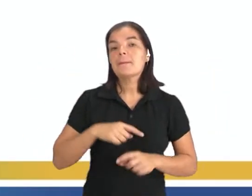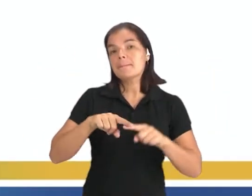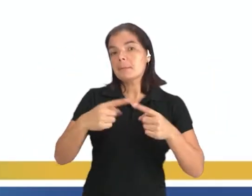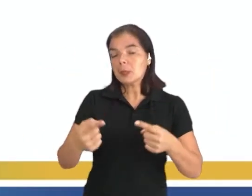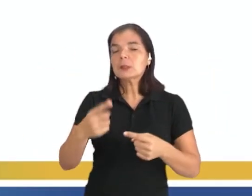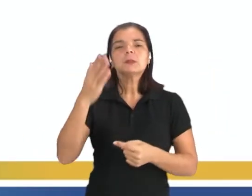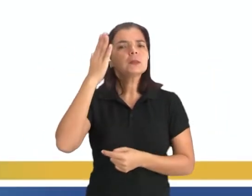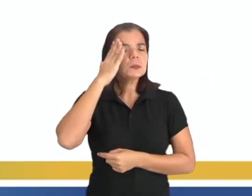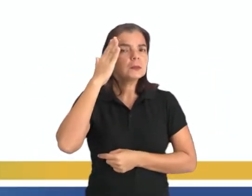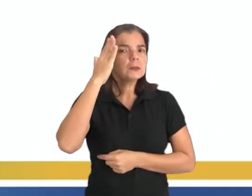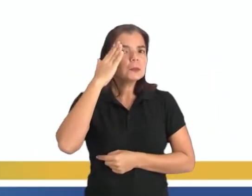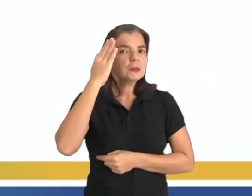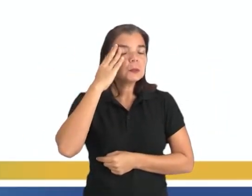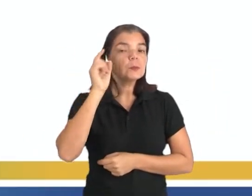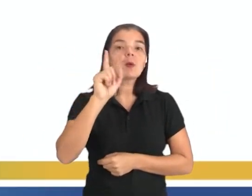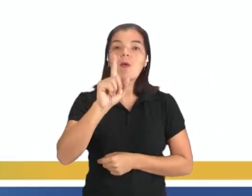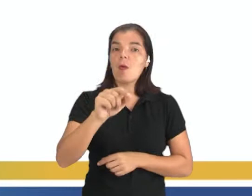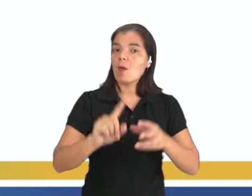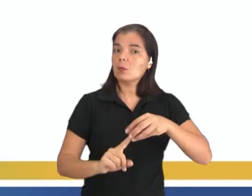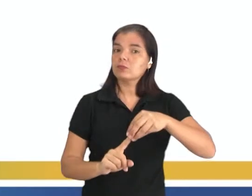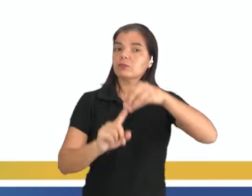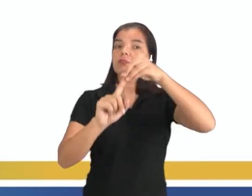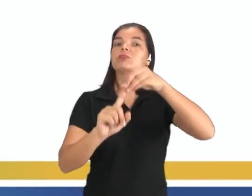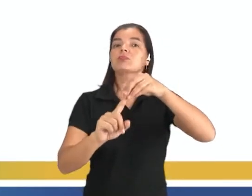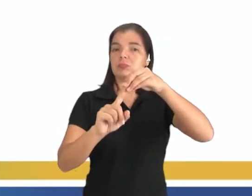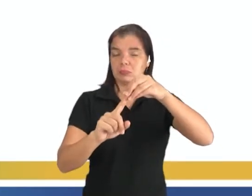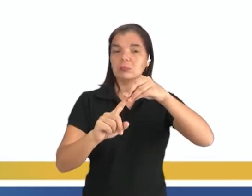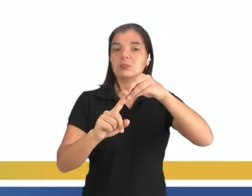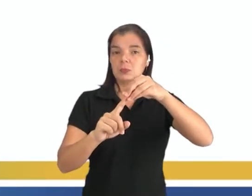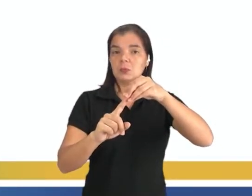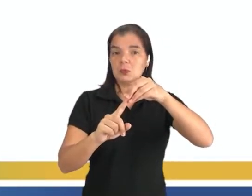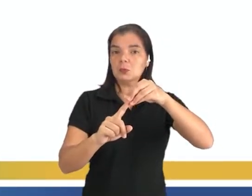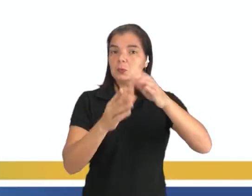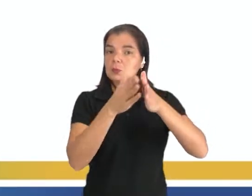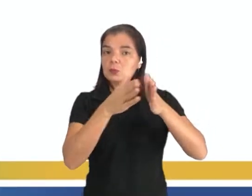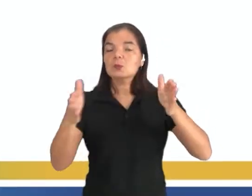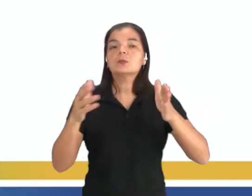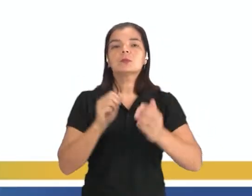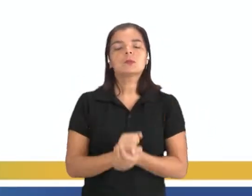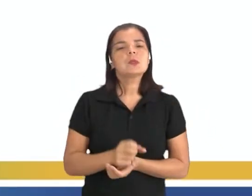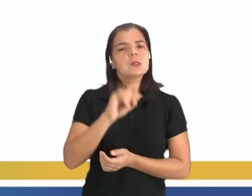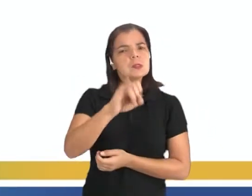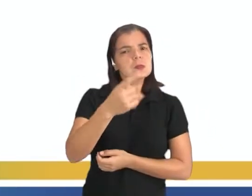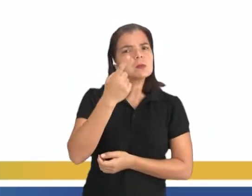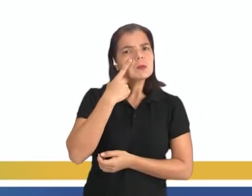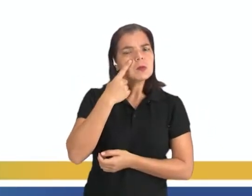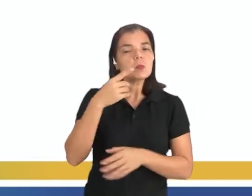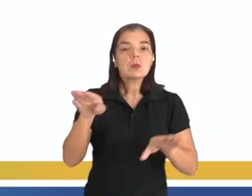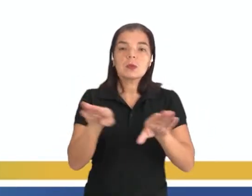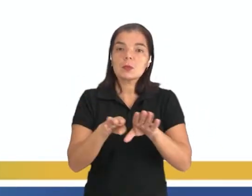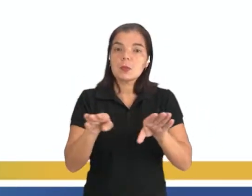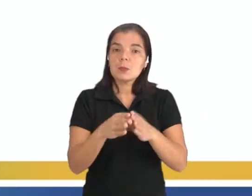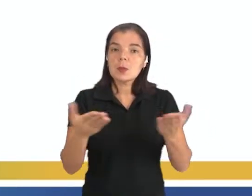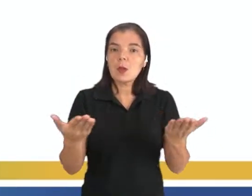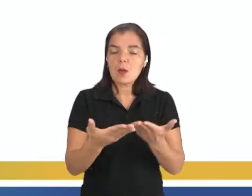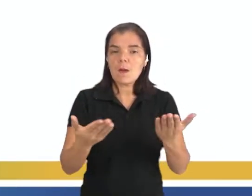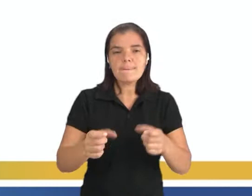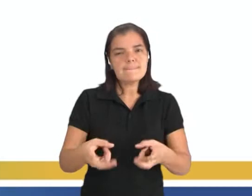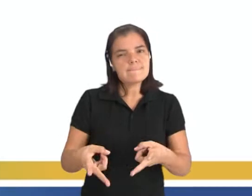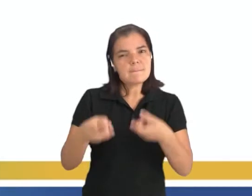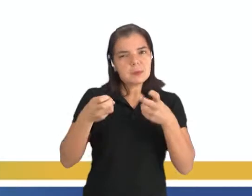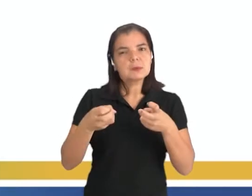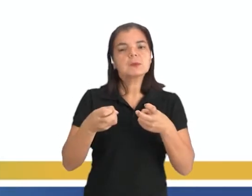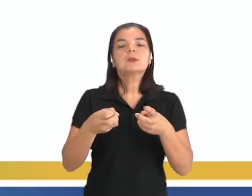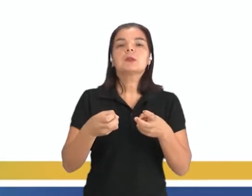Porém, nós entendemos que ele é único, Ele forma ali um único período. Se nós observarmos agora, vamos